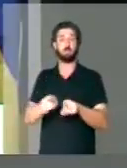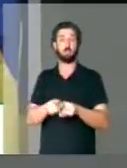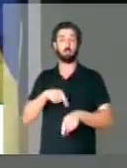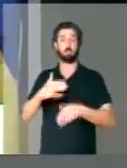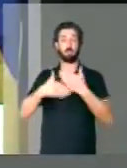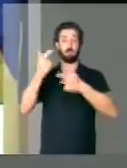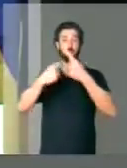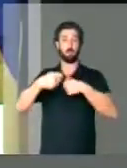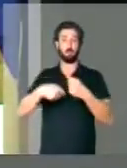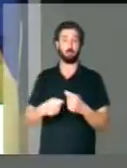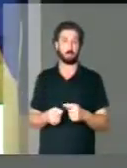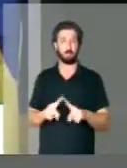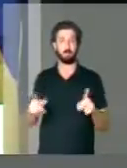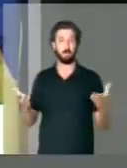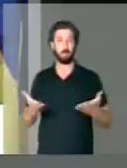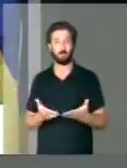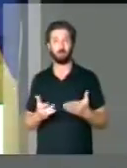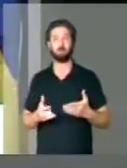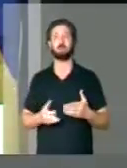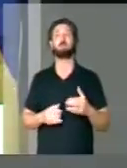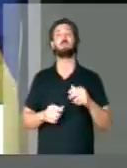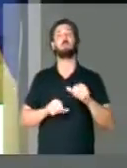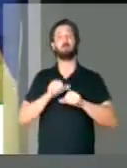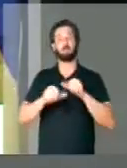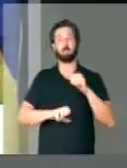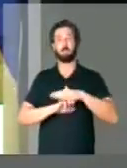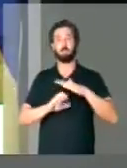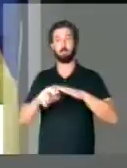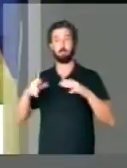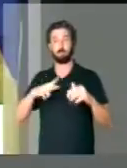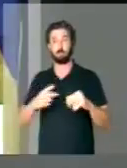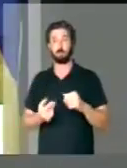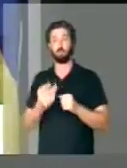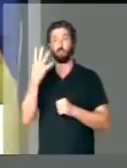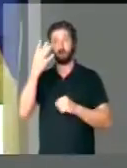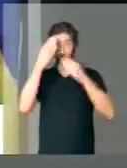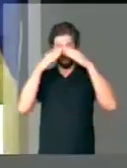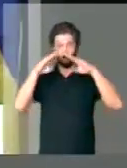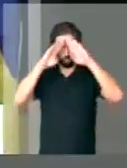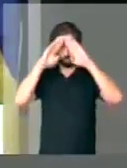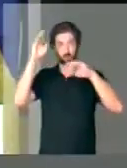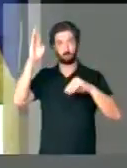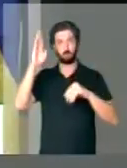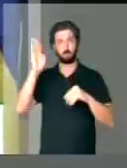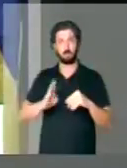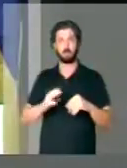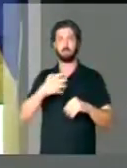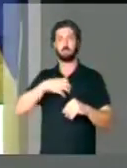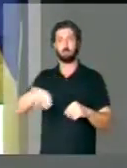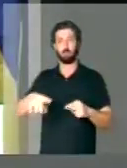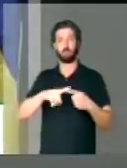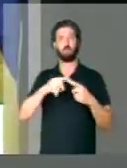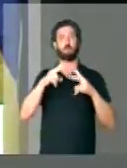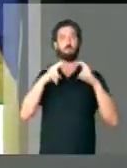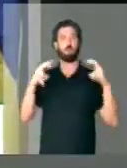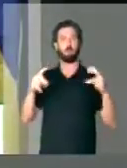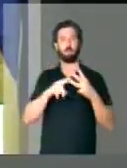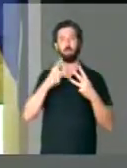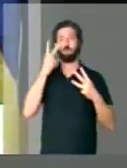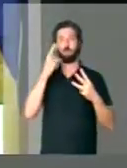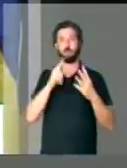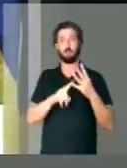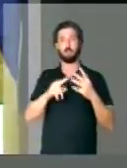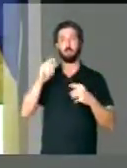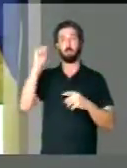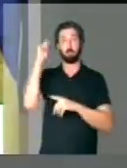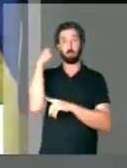nossa economia. Pois hoje nós tivemos a privatização de 4 aeroportos do Brasil: o aeroporto de Salvador, de Florianópolis, Fortaleza